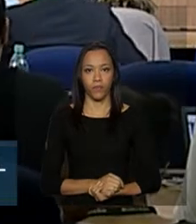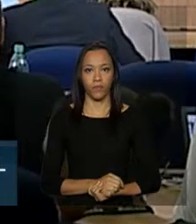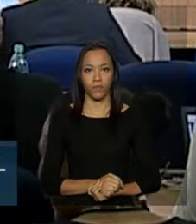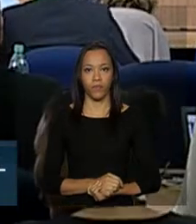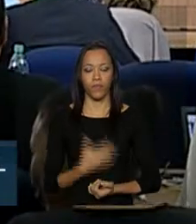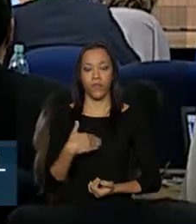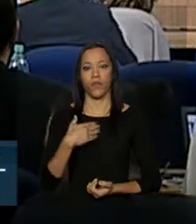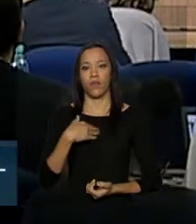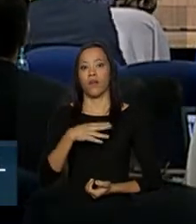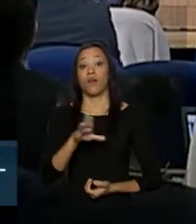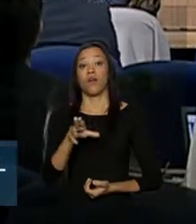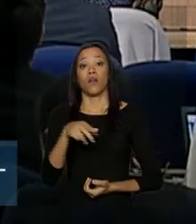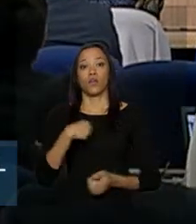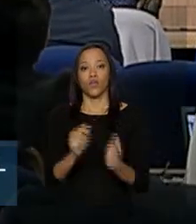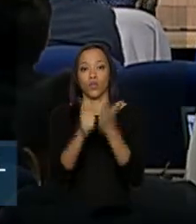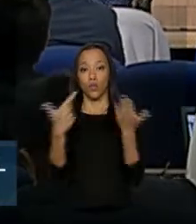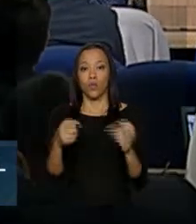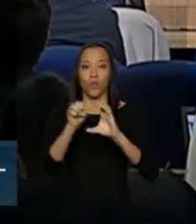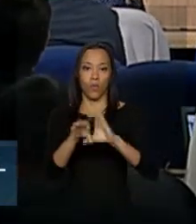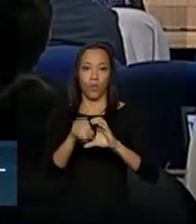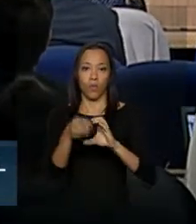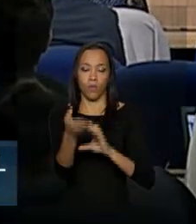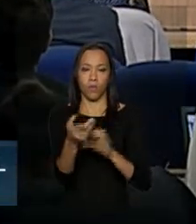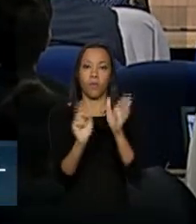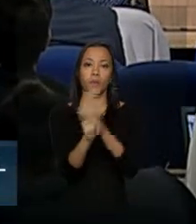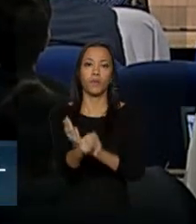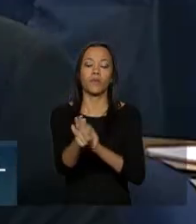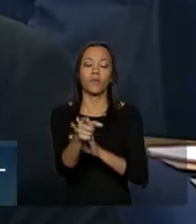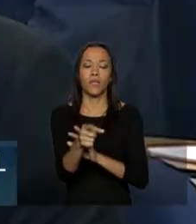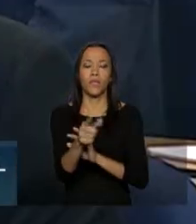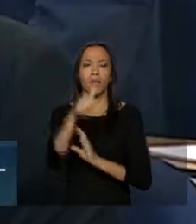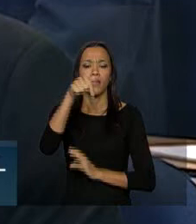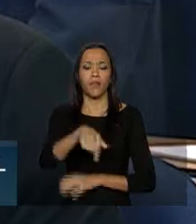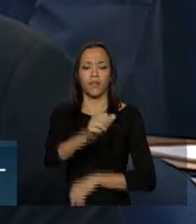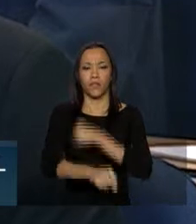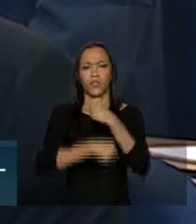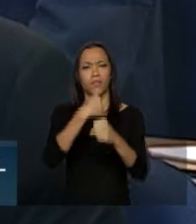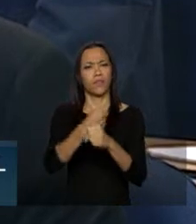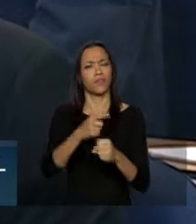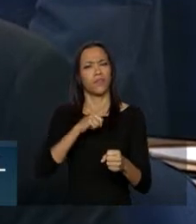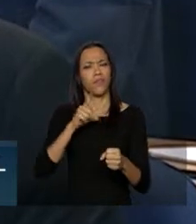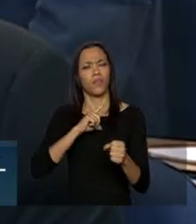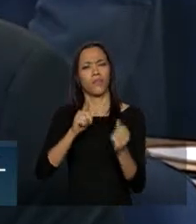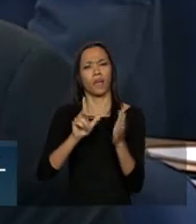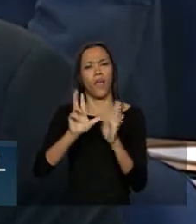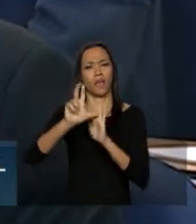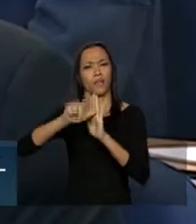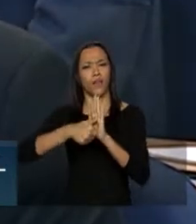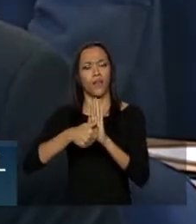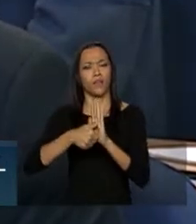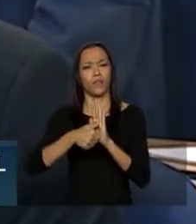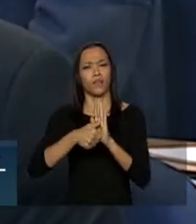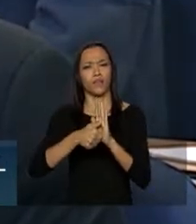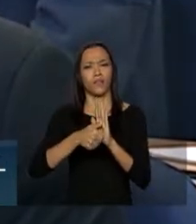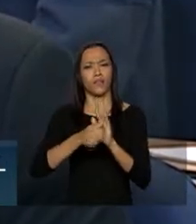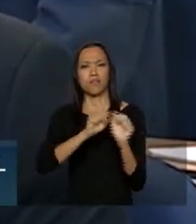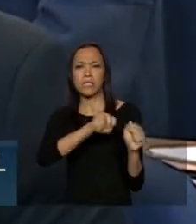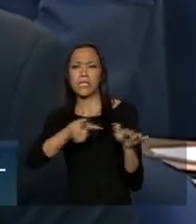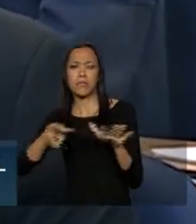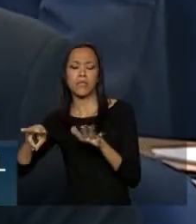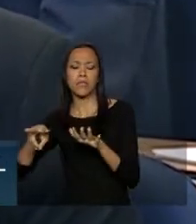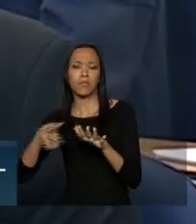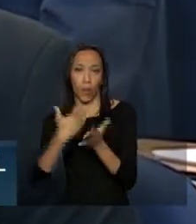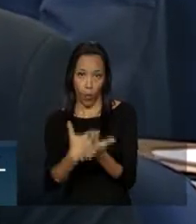André de Souza, do Jornal Globo. Que este ano teve esse atraso, né, de algumas semanas para poder começar a vacinação, e no